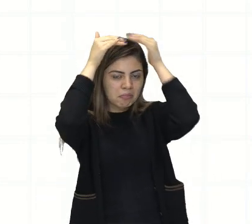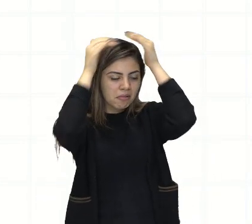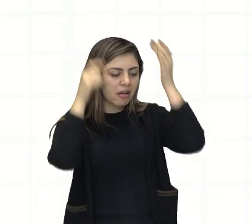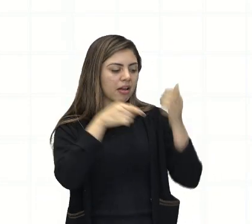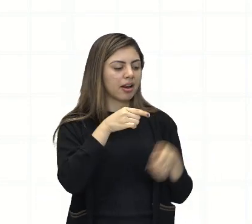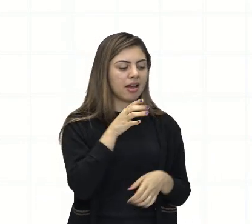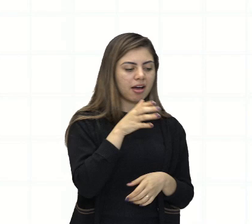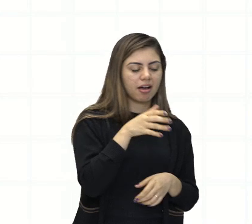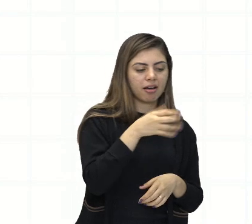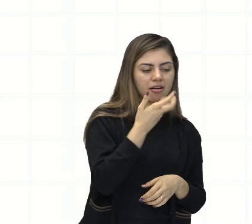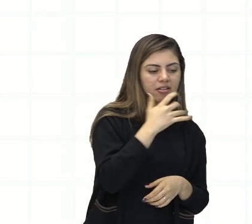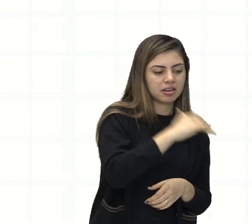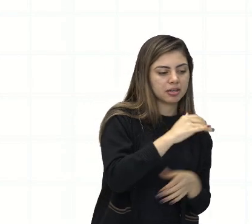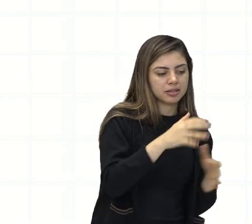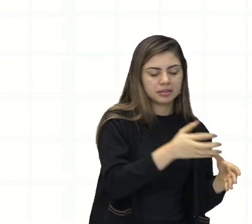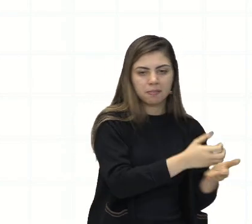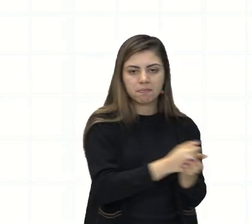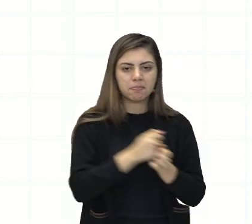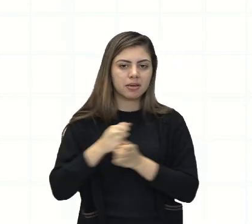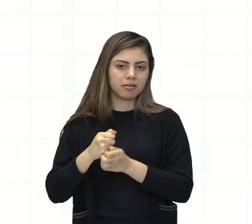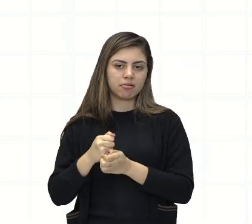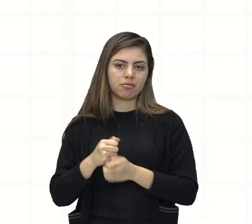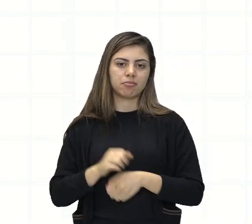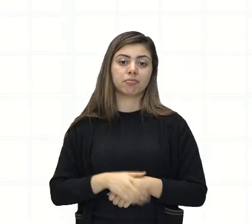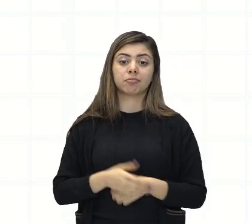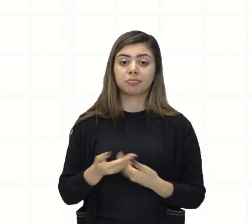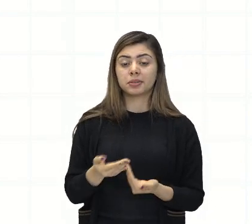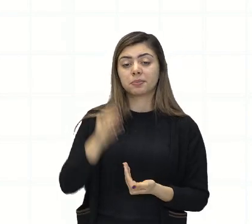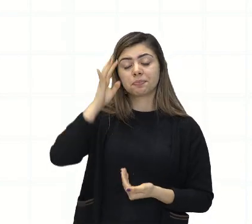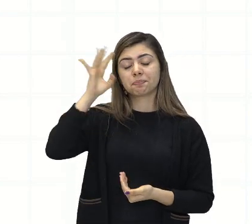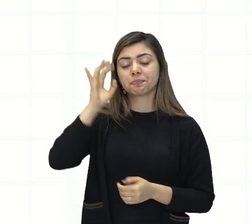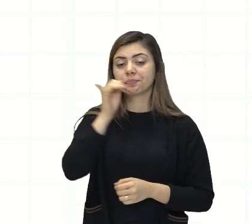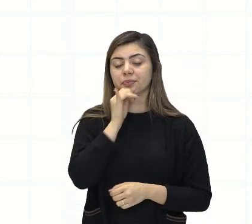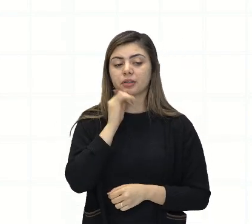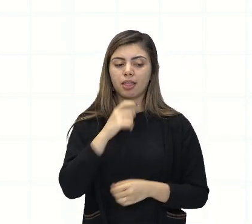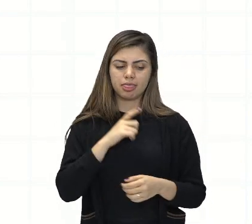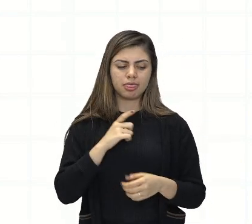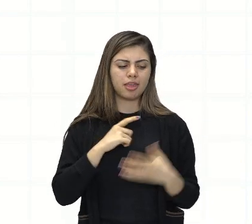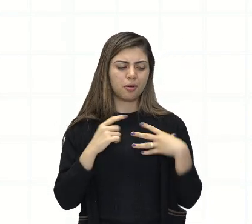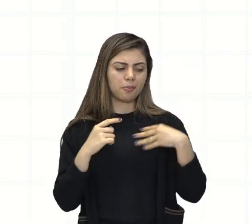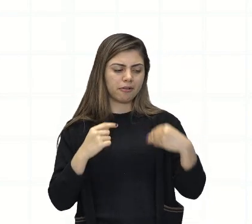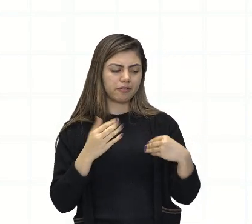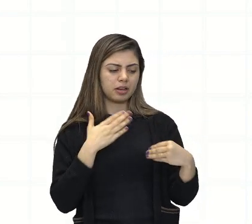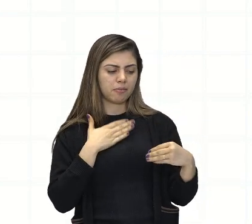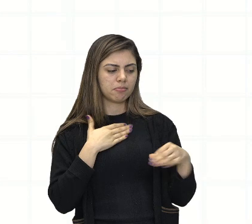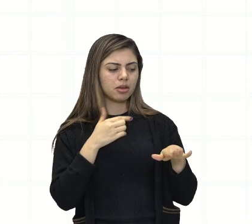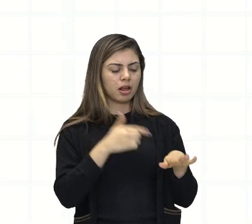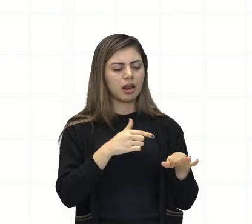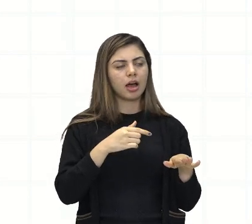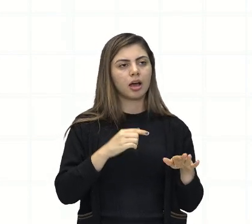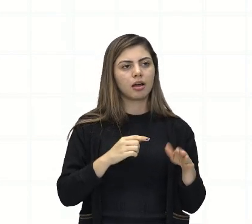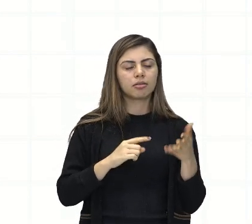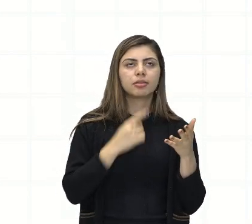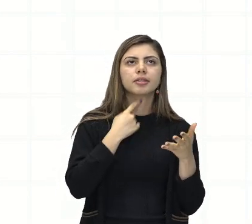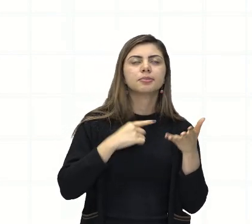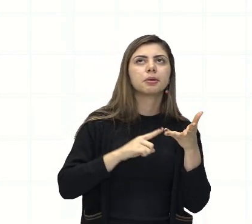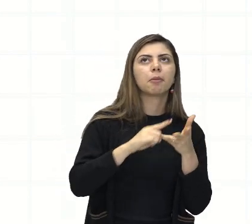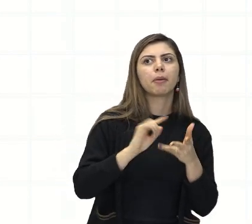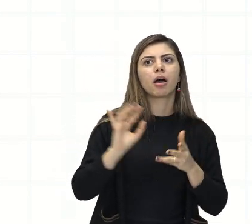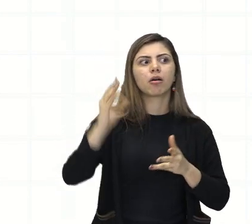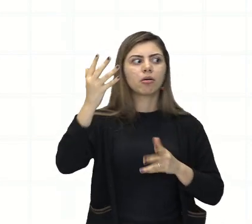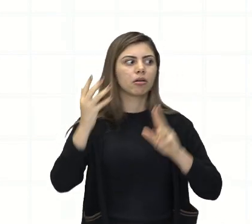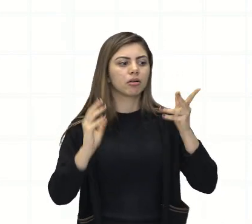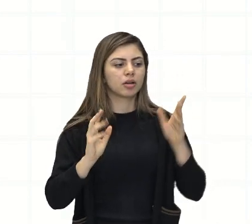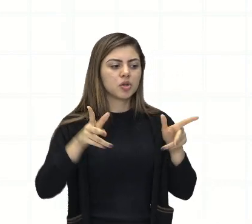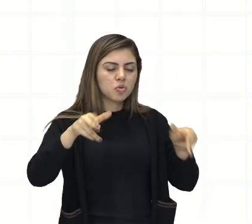convento. Afinal, imaginem vocês, poxa, eu tenho uma filha que o que ela pede acontece. O que vai acontecer? As pessoas vão querer estar